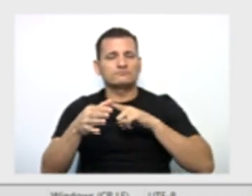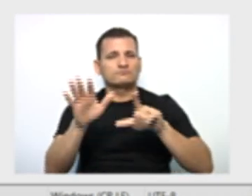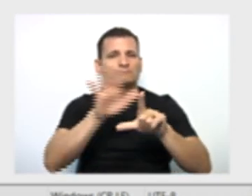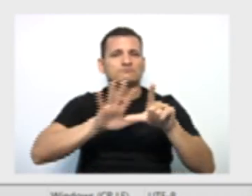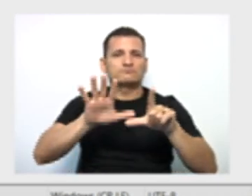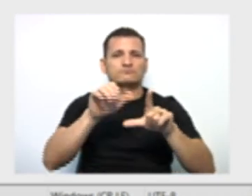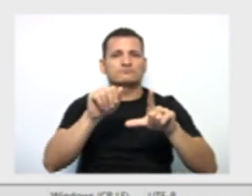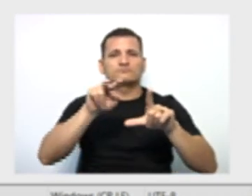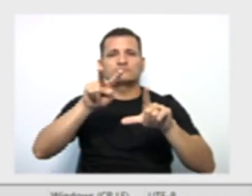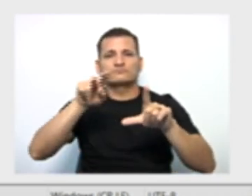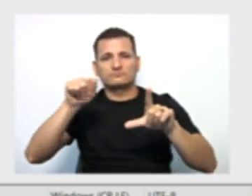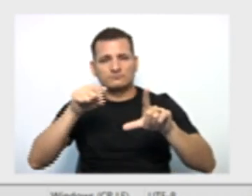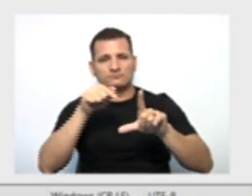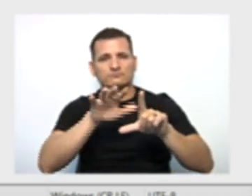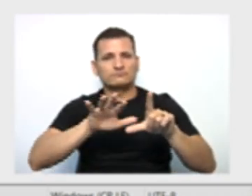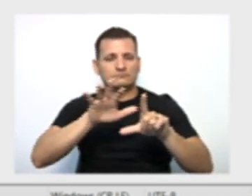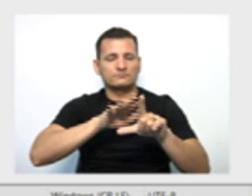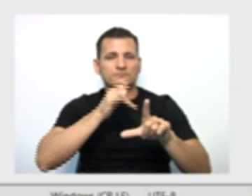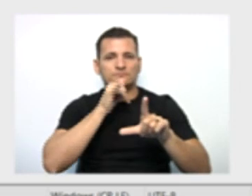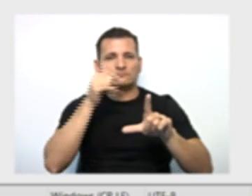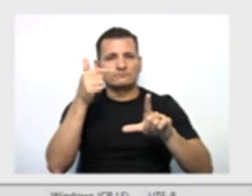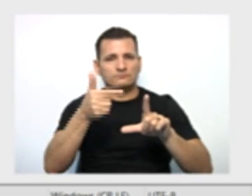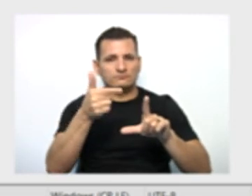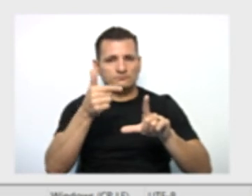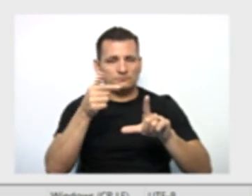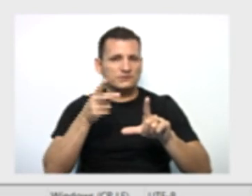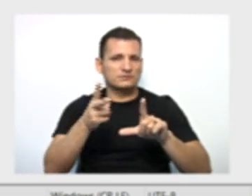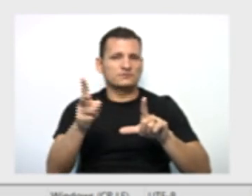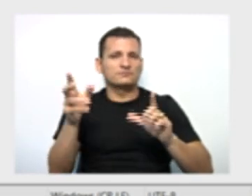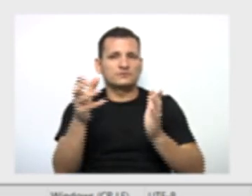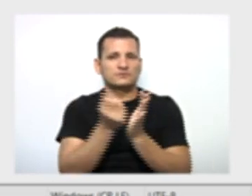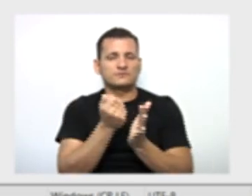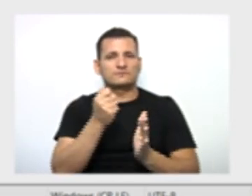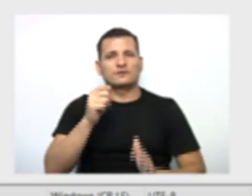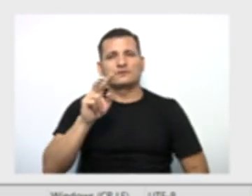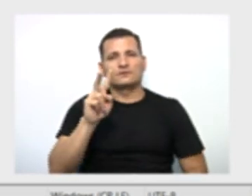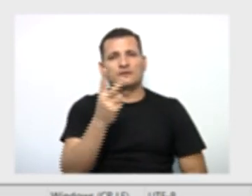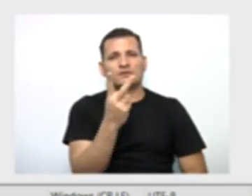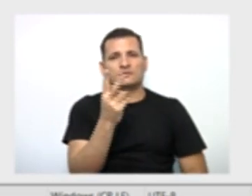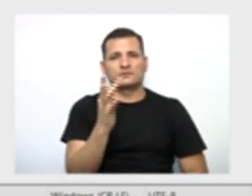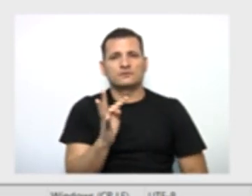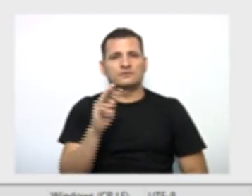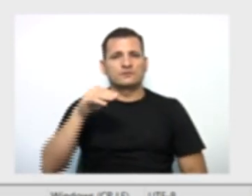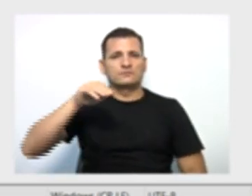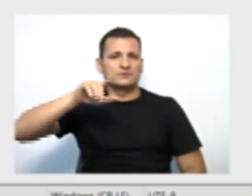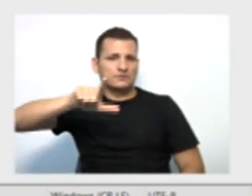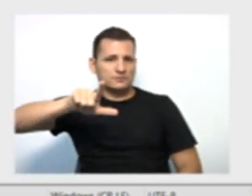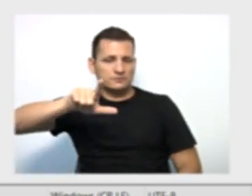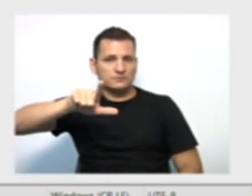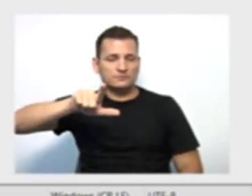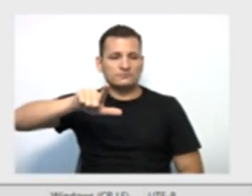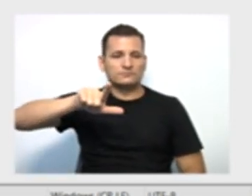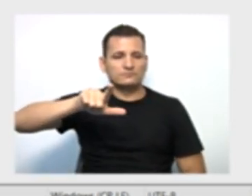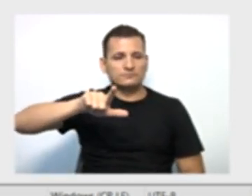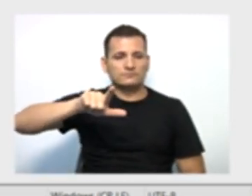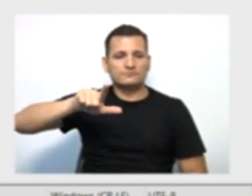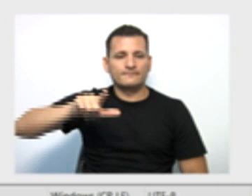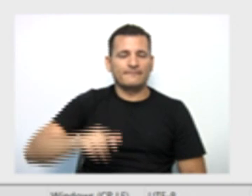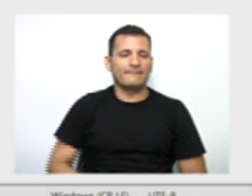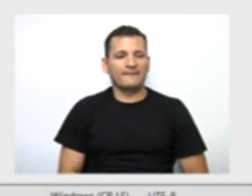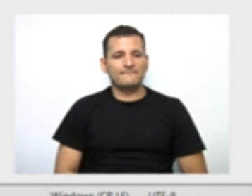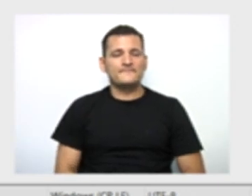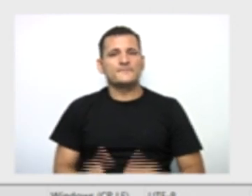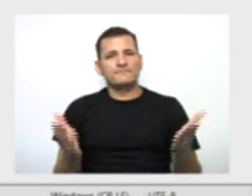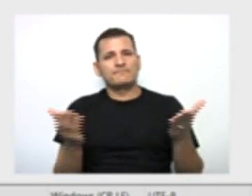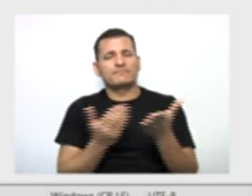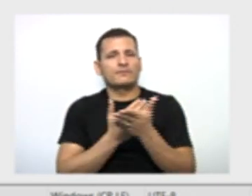lá no ambiente virtual. Exemplo 2, sempre salvem como HTML, certo? Então, eu vou começar aqui com